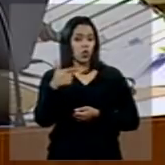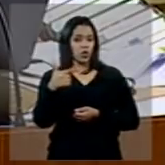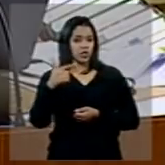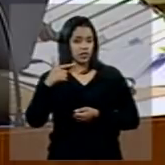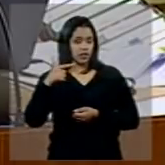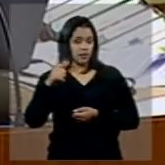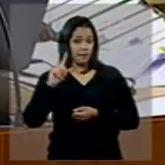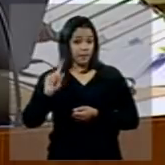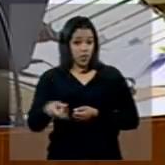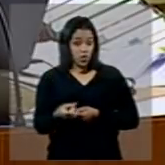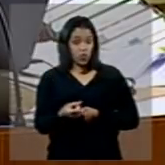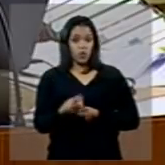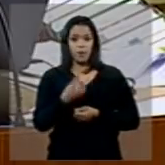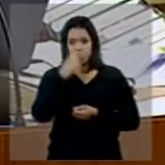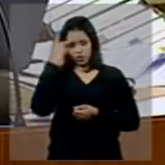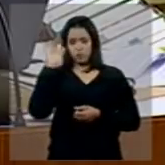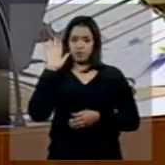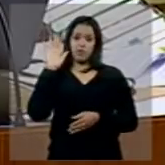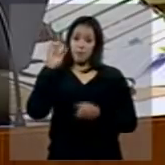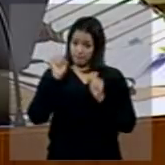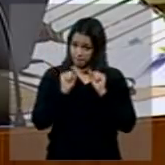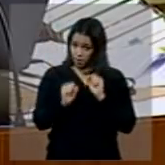147.302.957 eleitores aptos a votar,